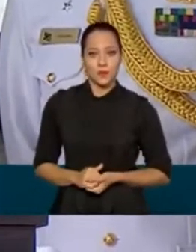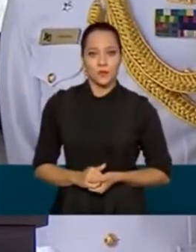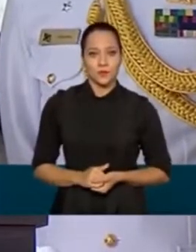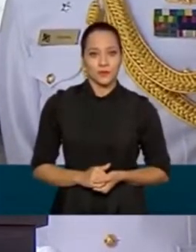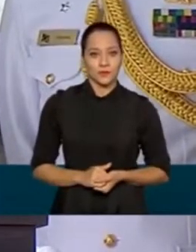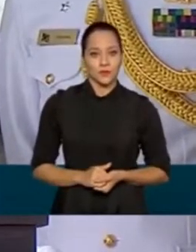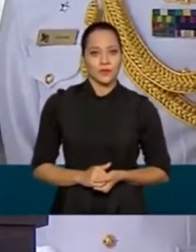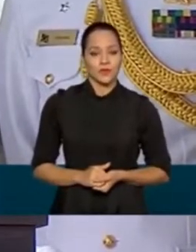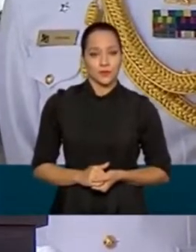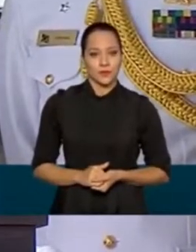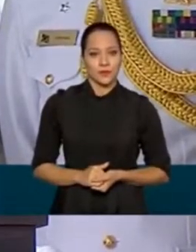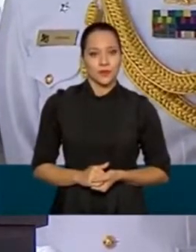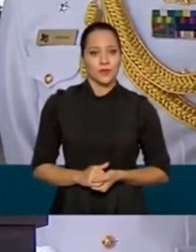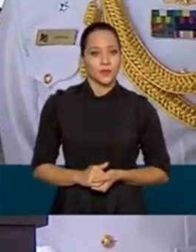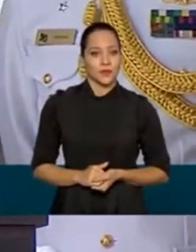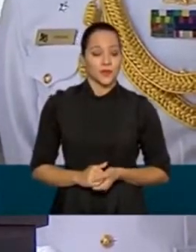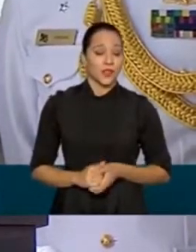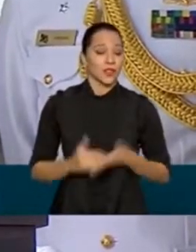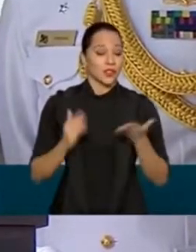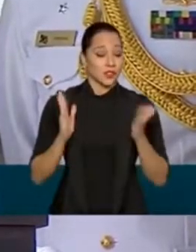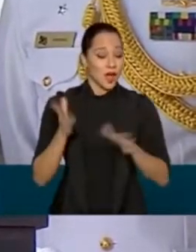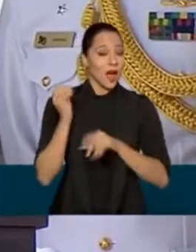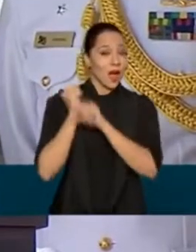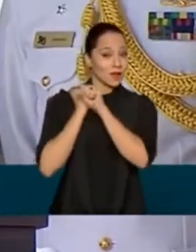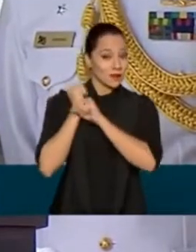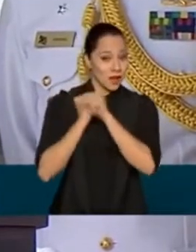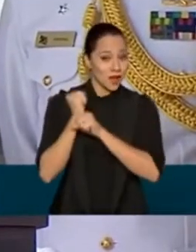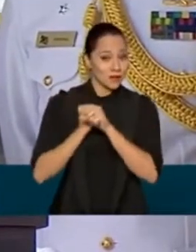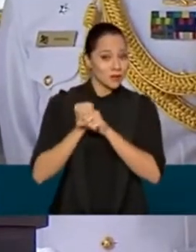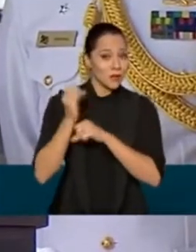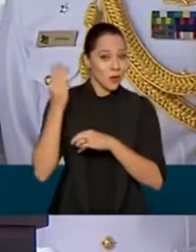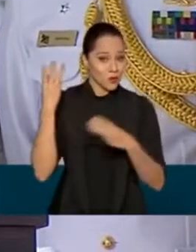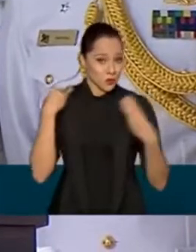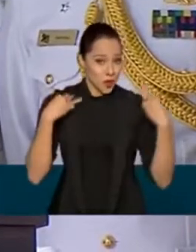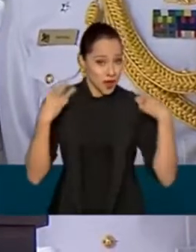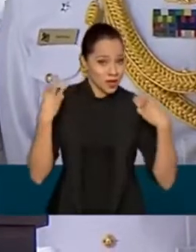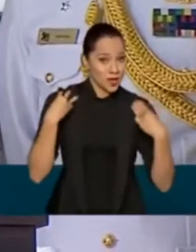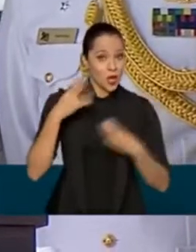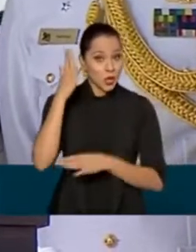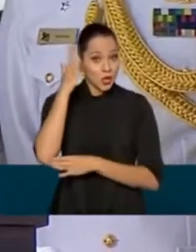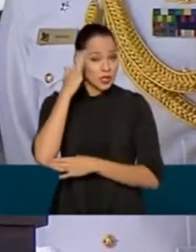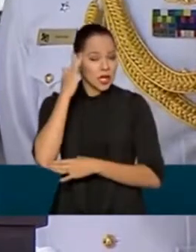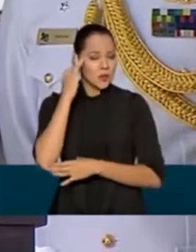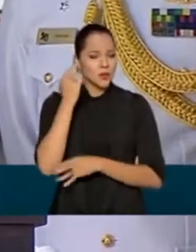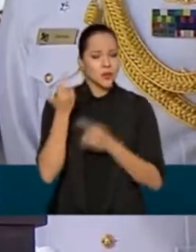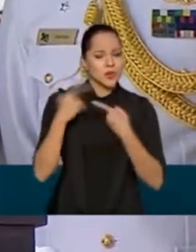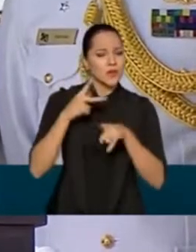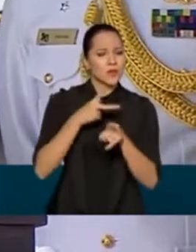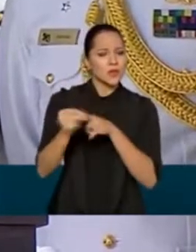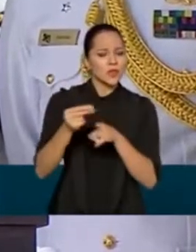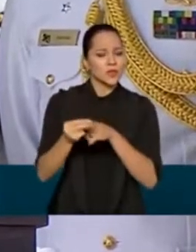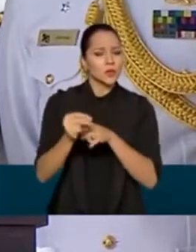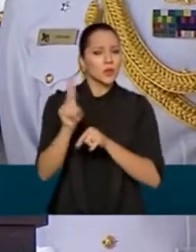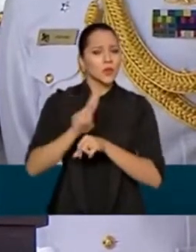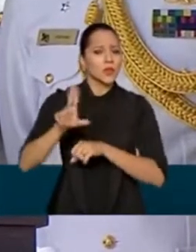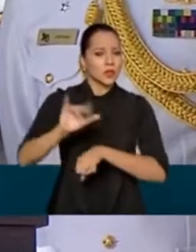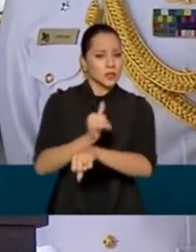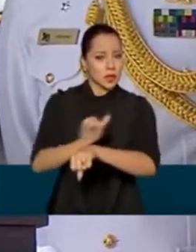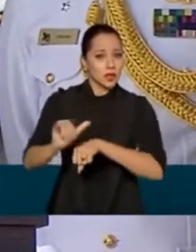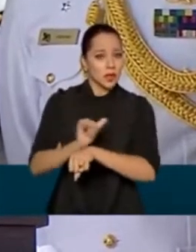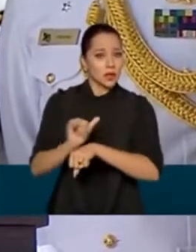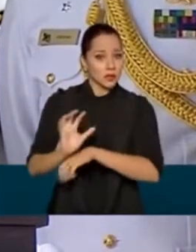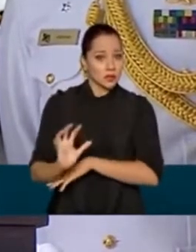De há muito, os marinheiros sabem que os desafios são vencidos por meio de matrizes estratégicas. No